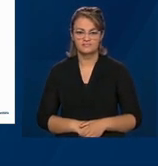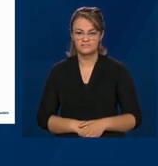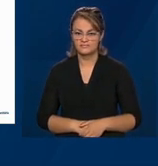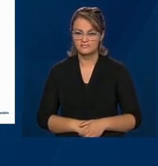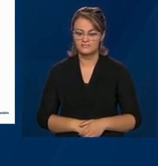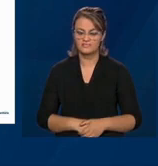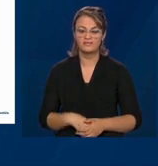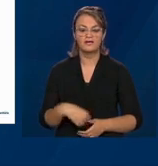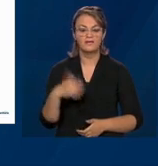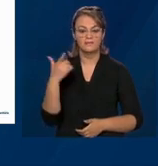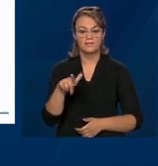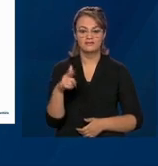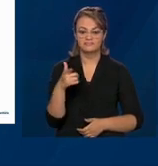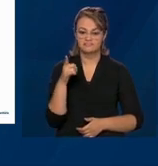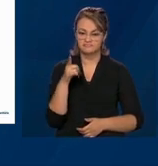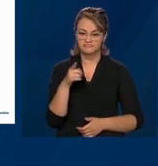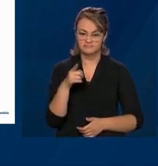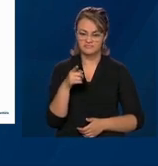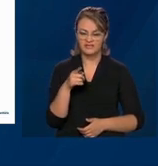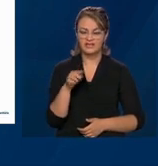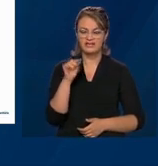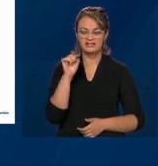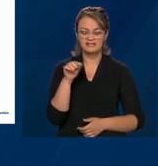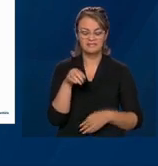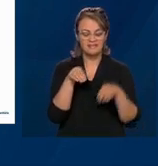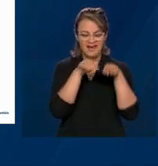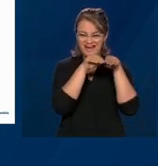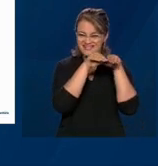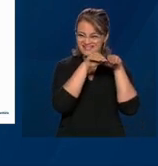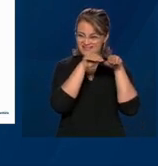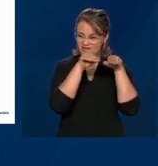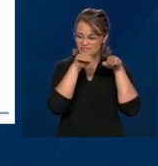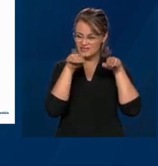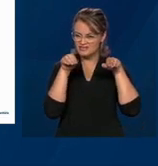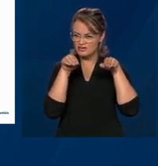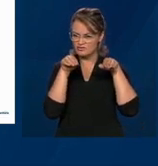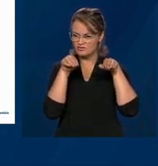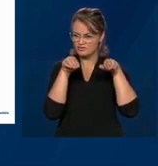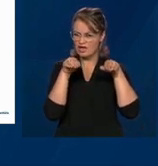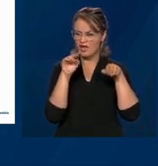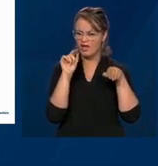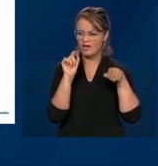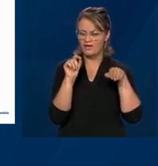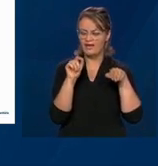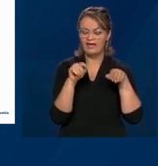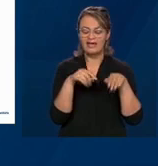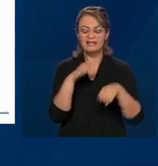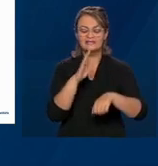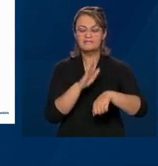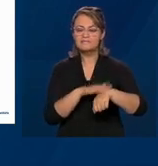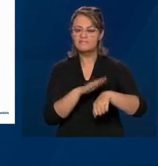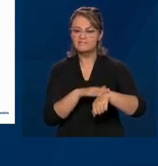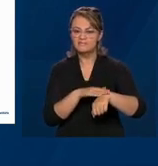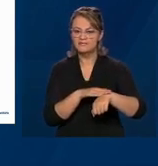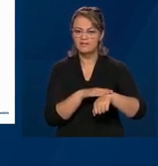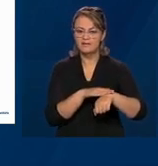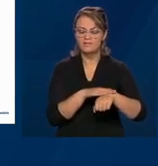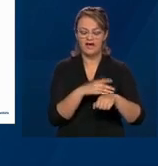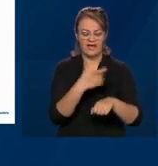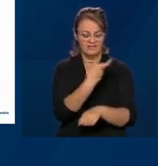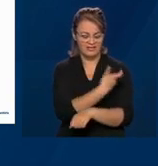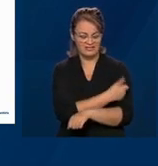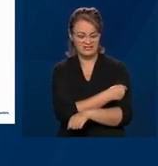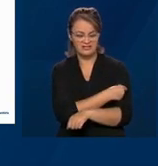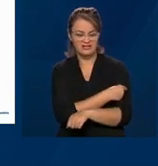A estabilidade é uma questão muito importante também. A estabilidade é o que mostra quanto tempo uma vacina dura e